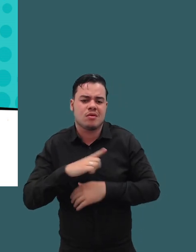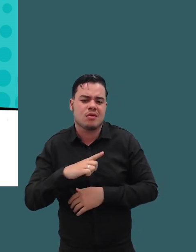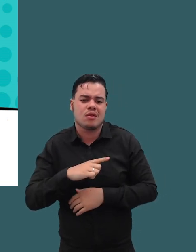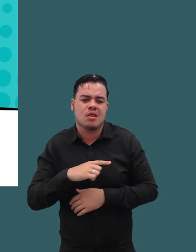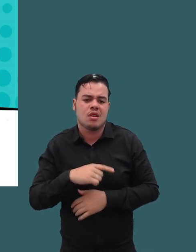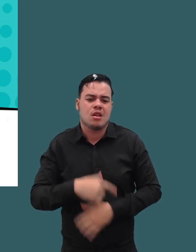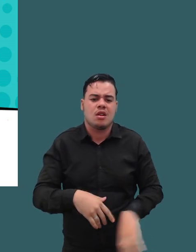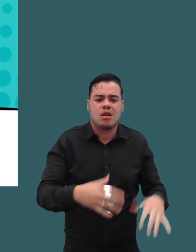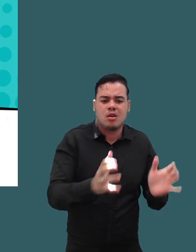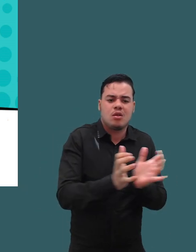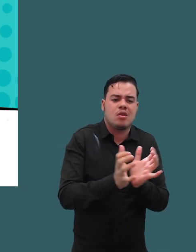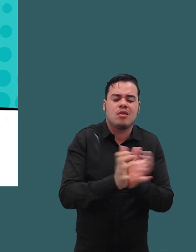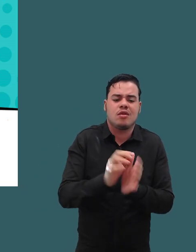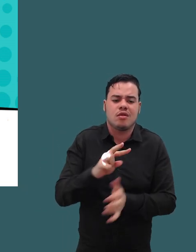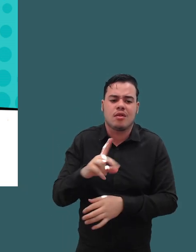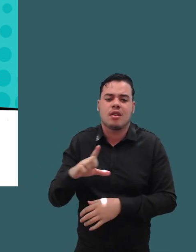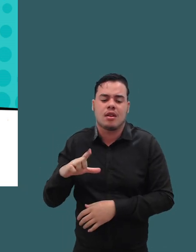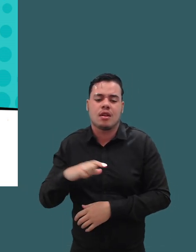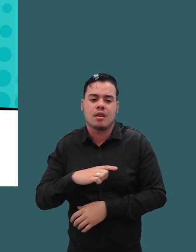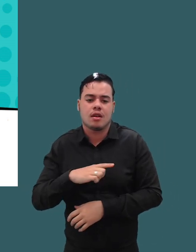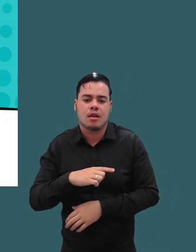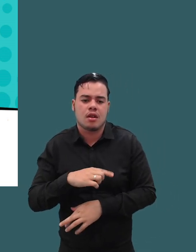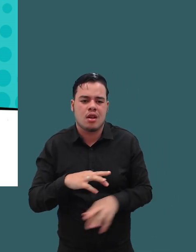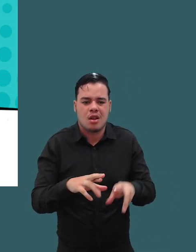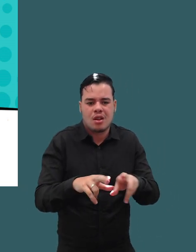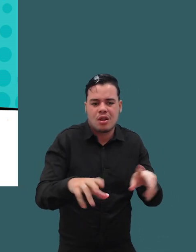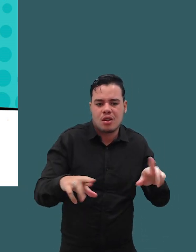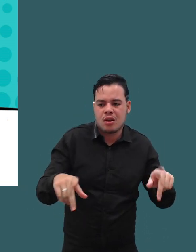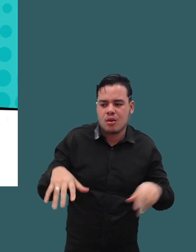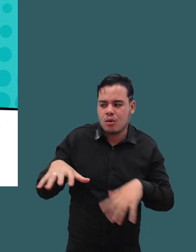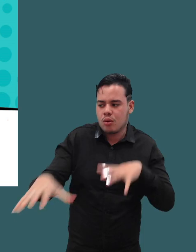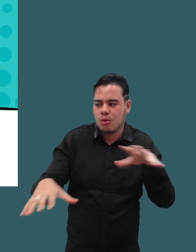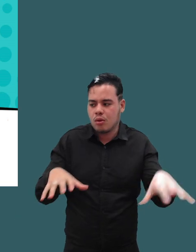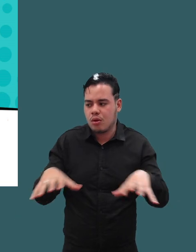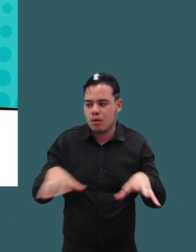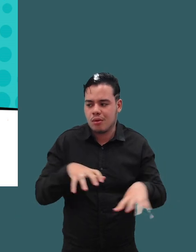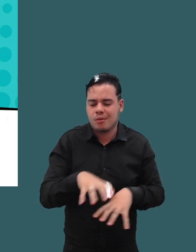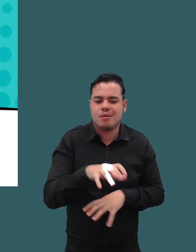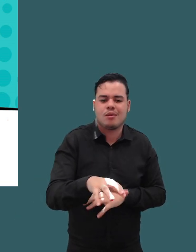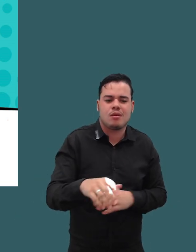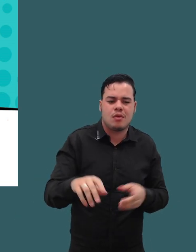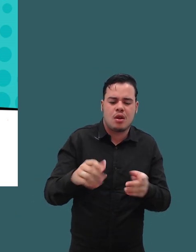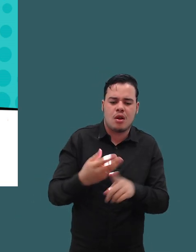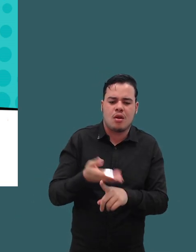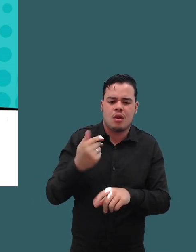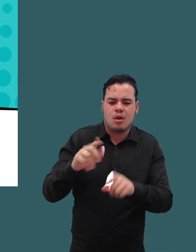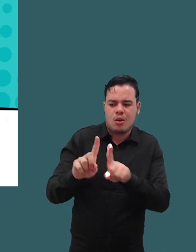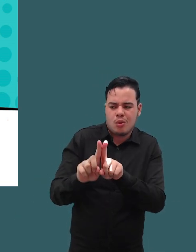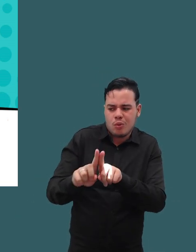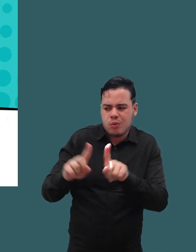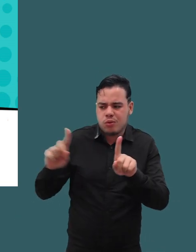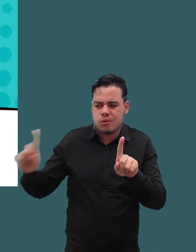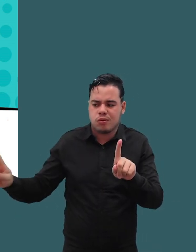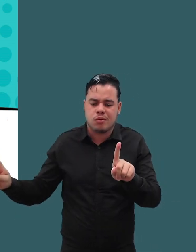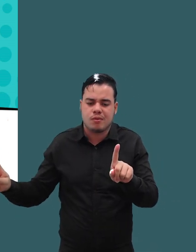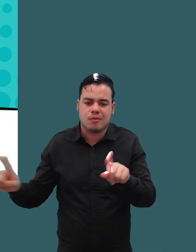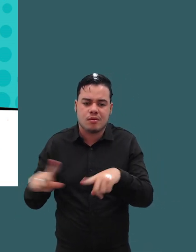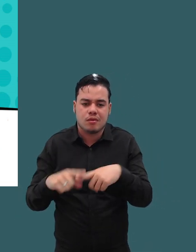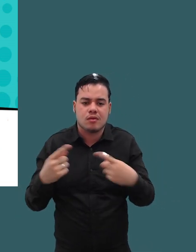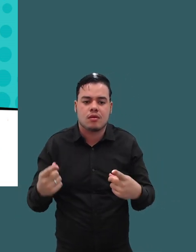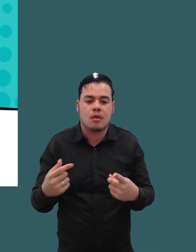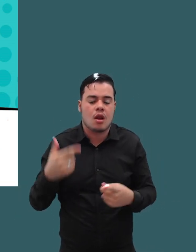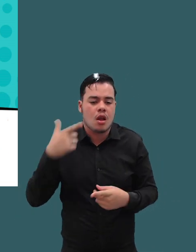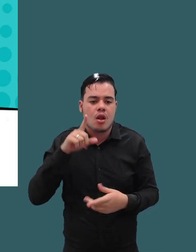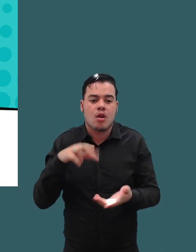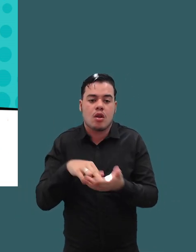nas comunidades, nós íamos fazer conferência nos territórios mais afastados, mas foi o que a gente deu conta de fazer, e isso